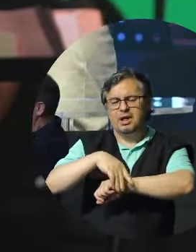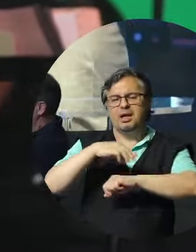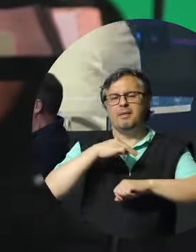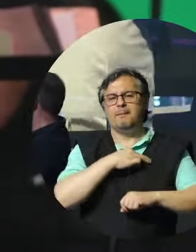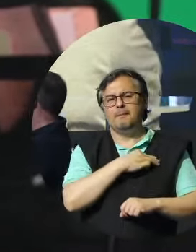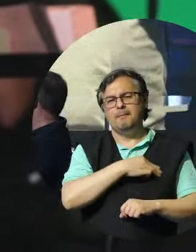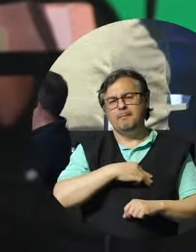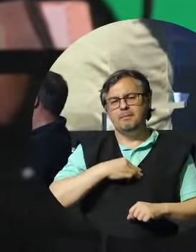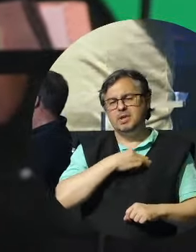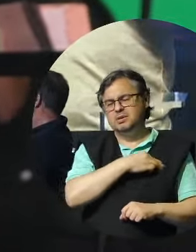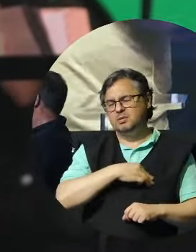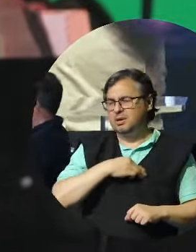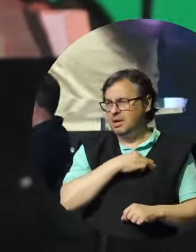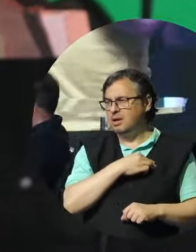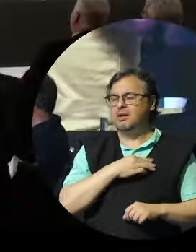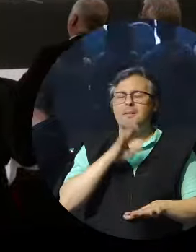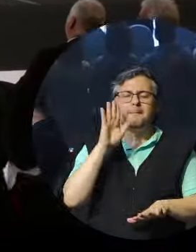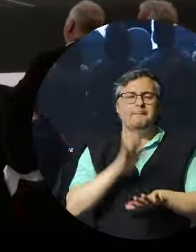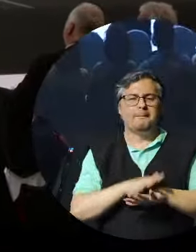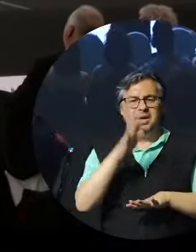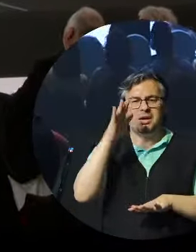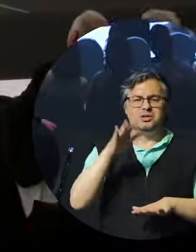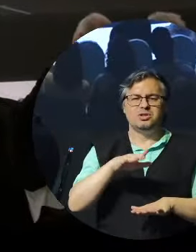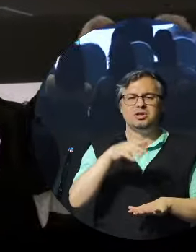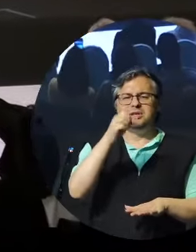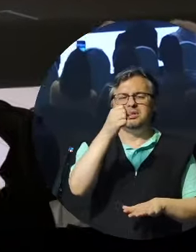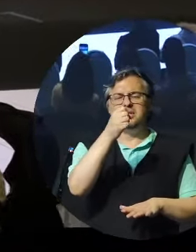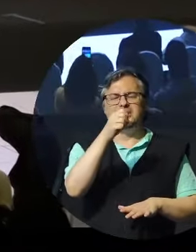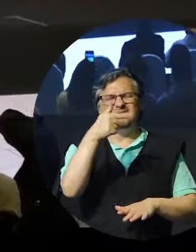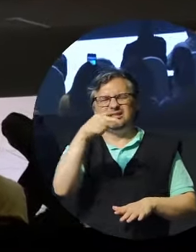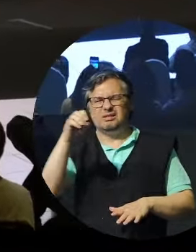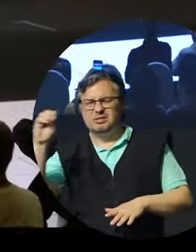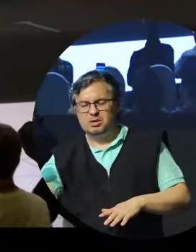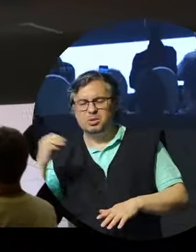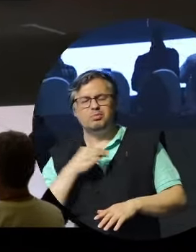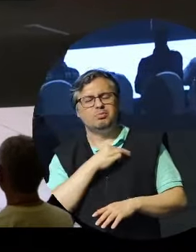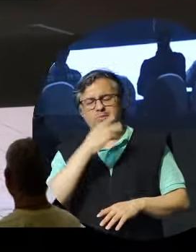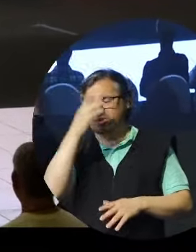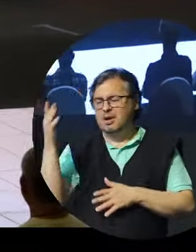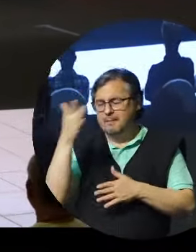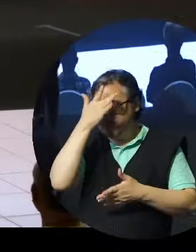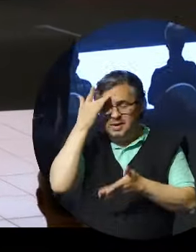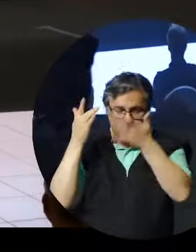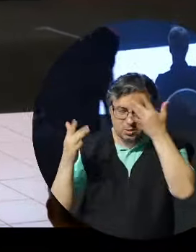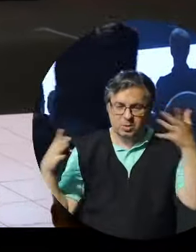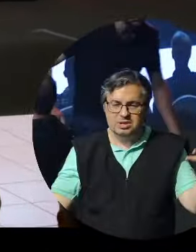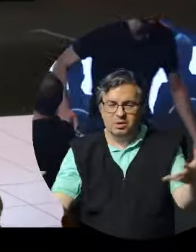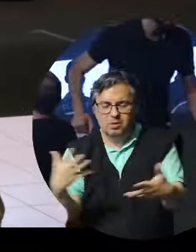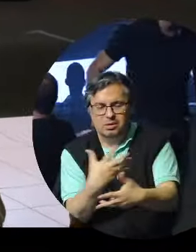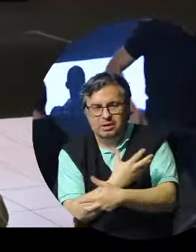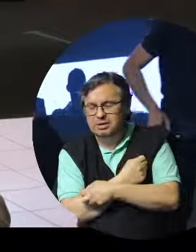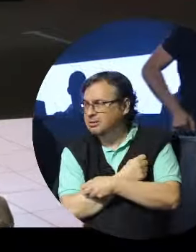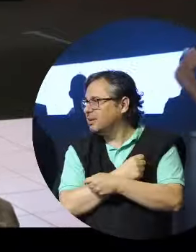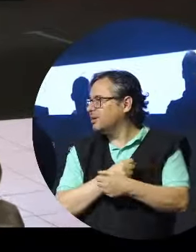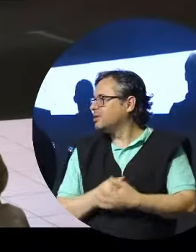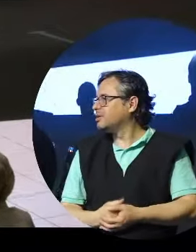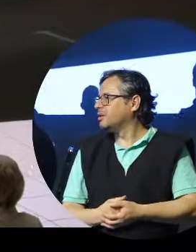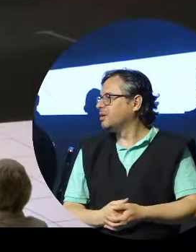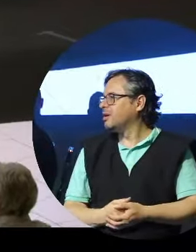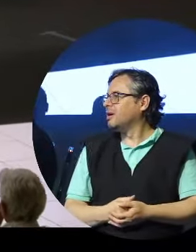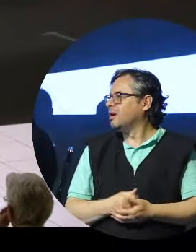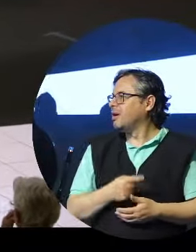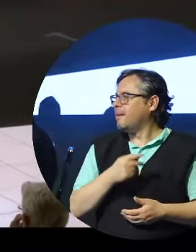de 800 refugiados já acolhidos na Vila Minha Pátria, Fabíola. Que festa, que coisa linda nesta noite. Seja forte. Pastor, já